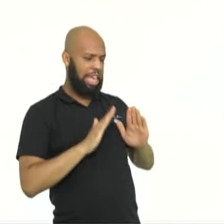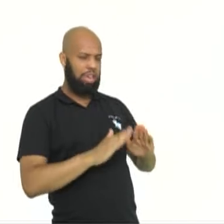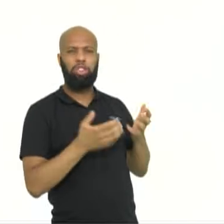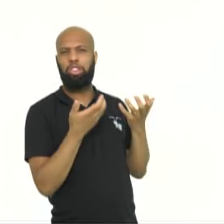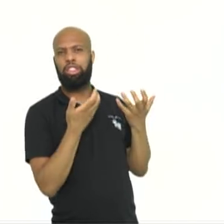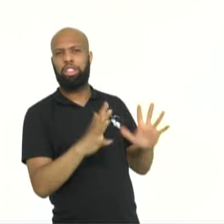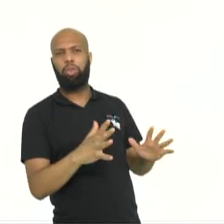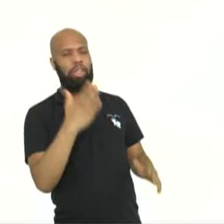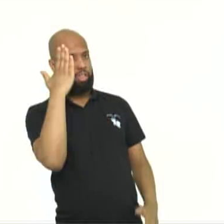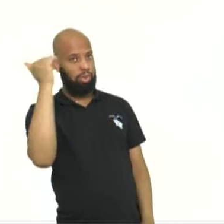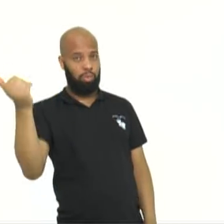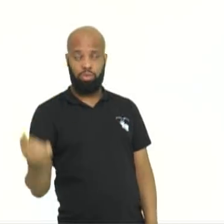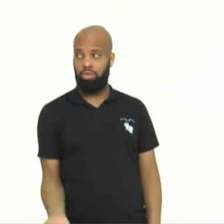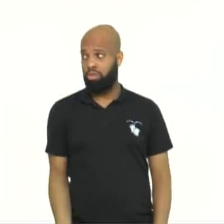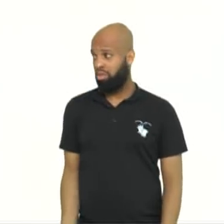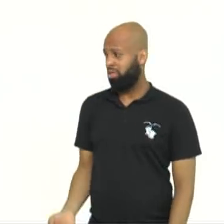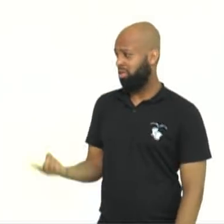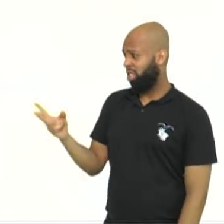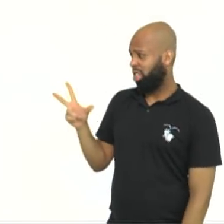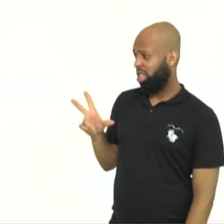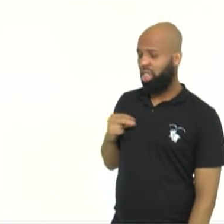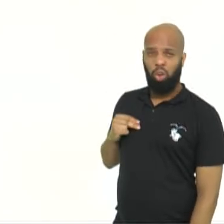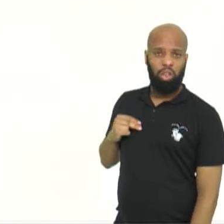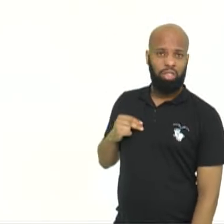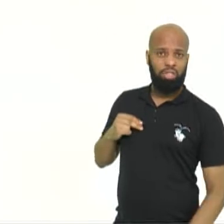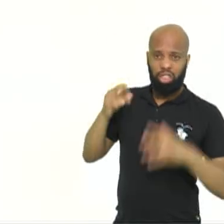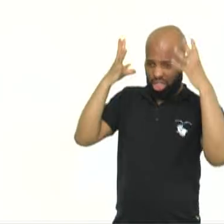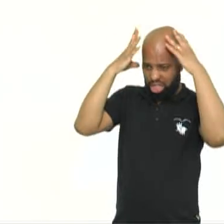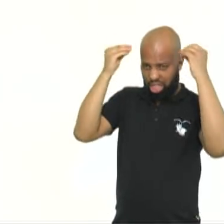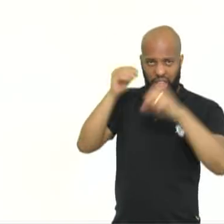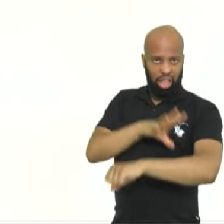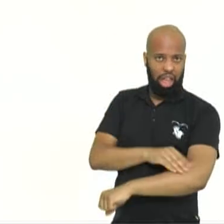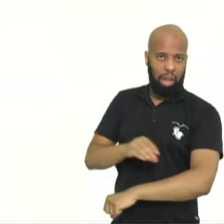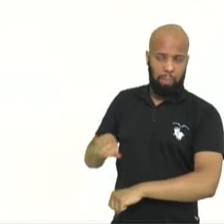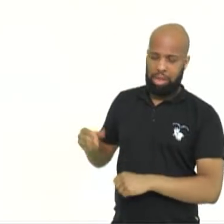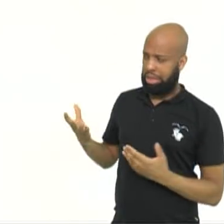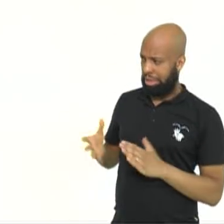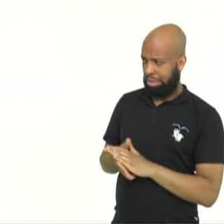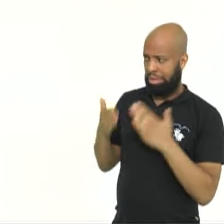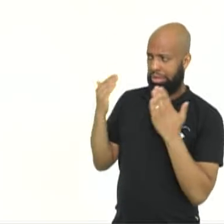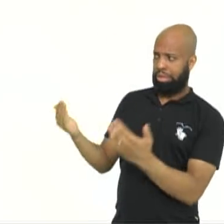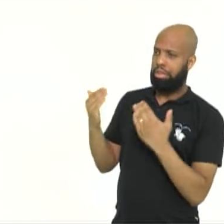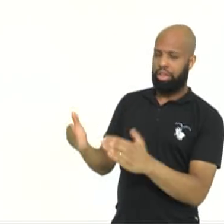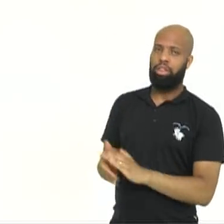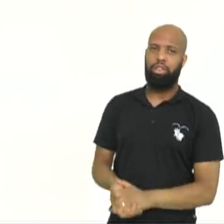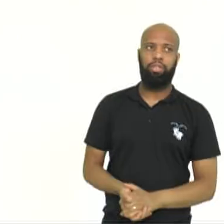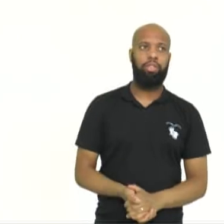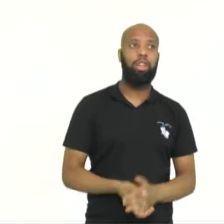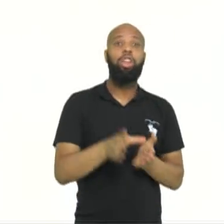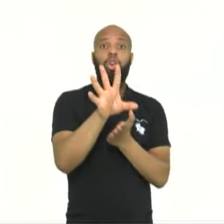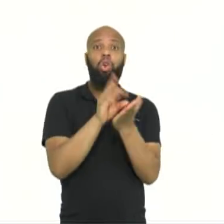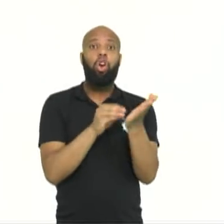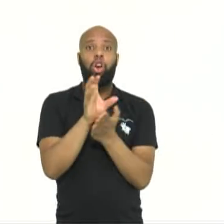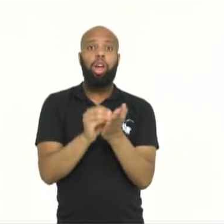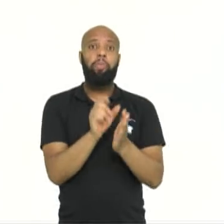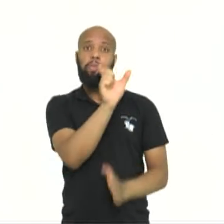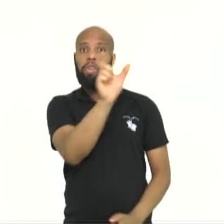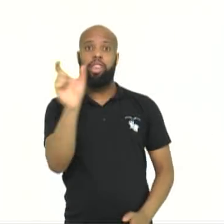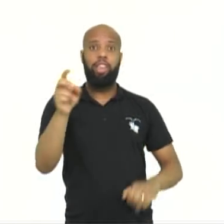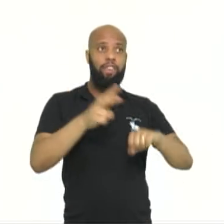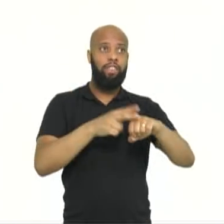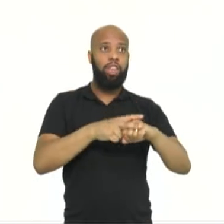não. Vixe, essa foi cabeluda. Ó. Copie os verbos que expressam